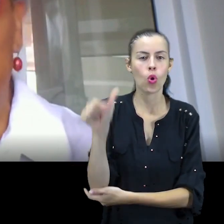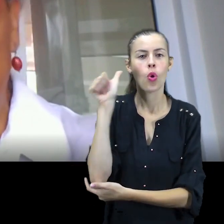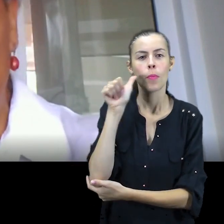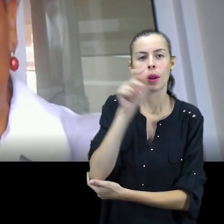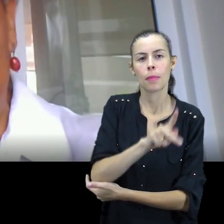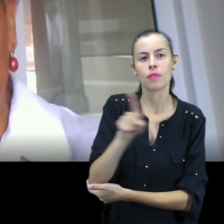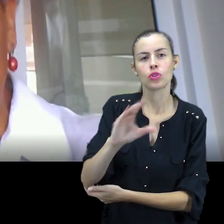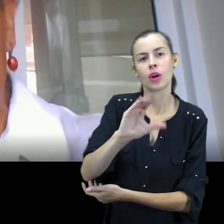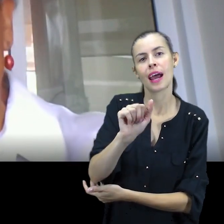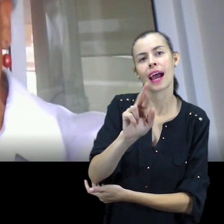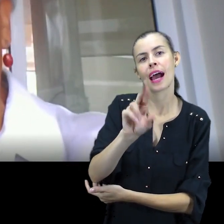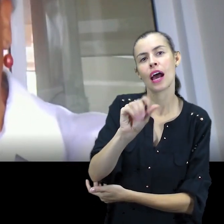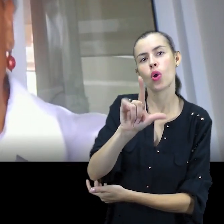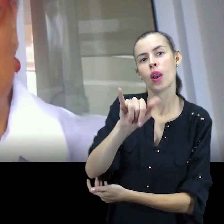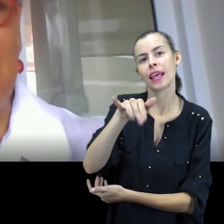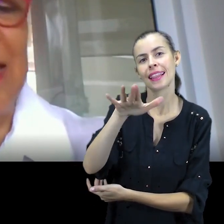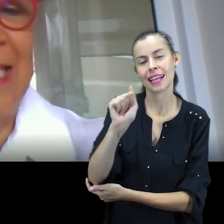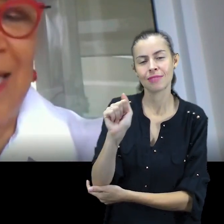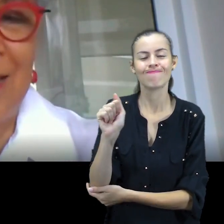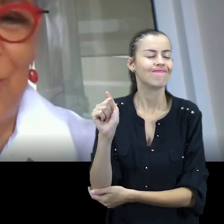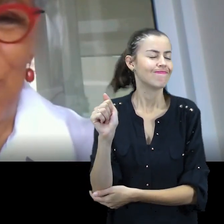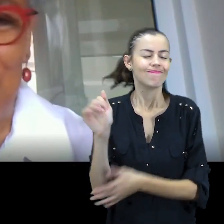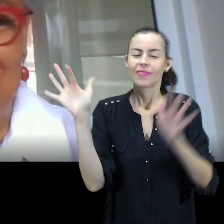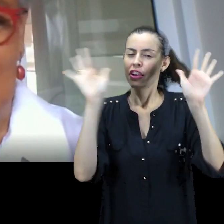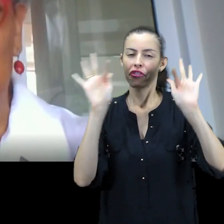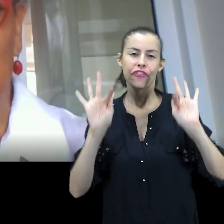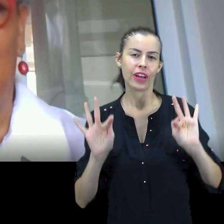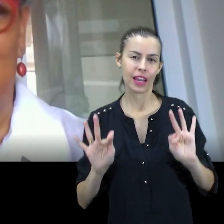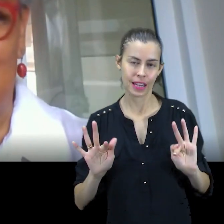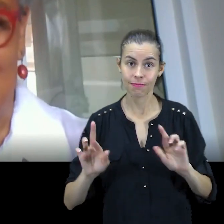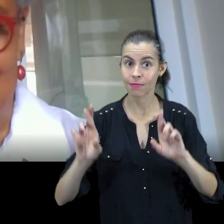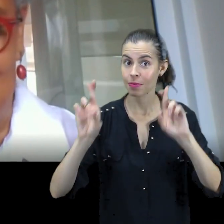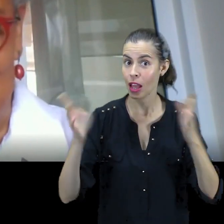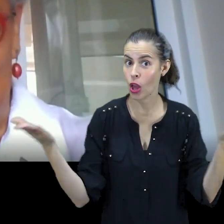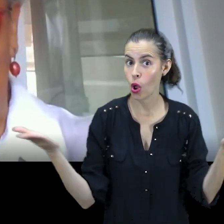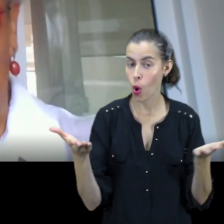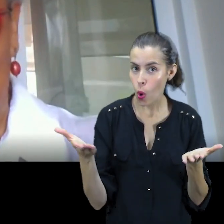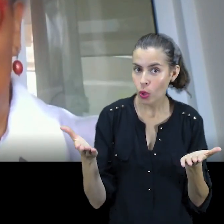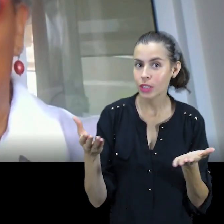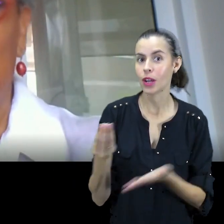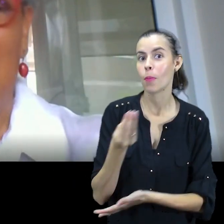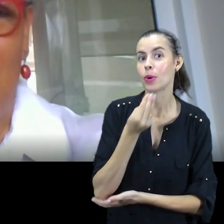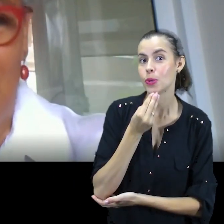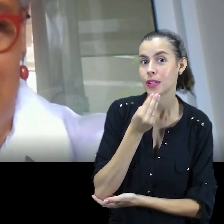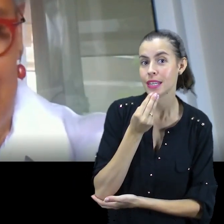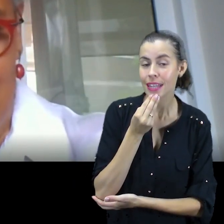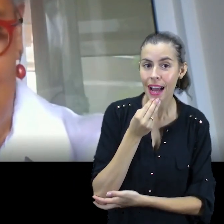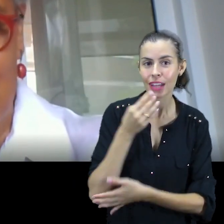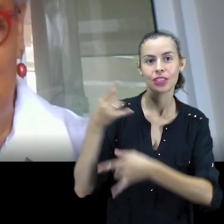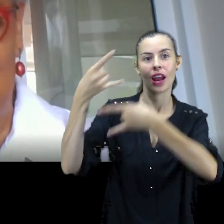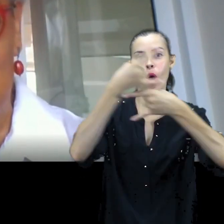nos proporcionando essa possibilidade de hoje estarmos com a professora Carolina Mendonça. Uma honra